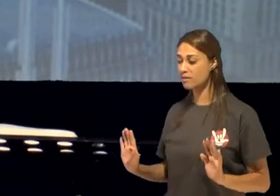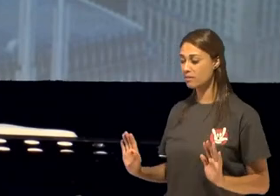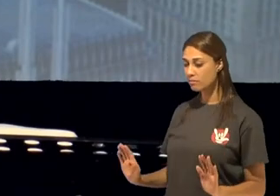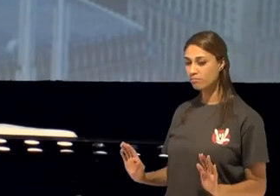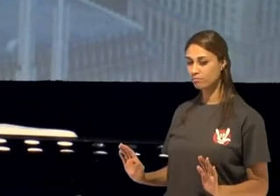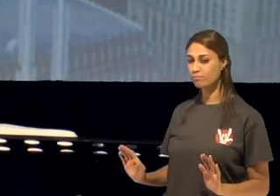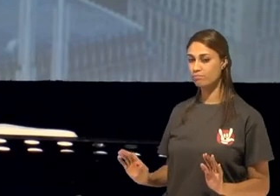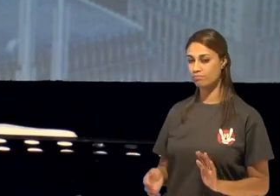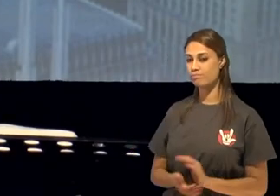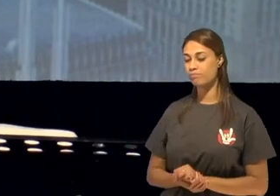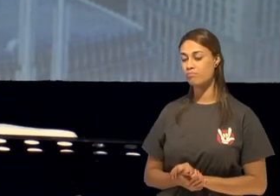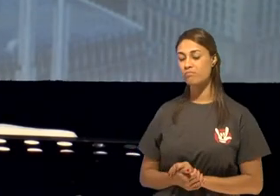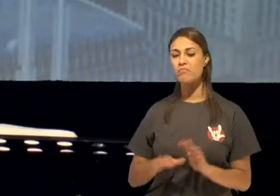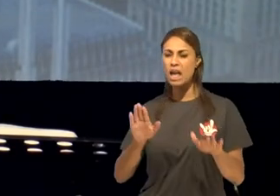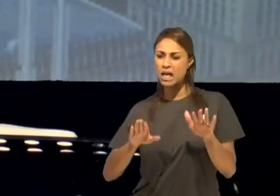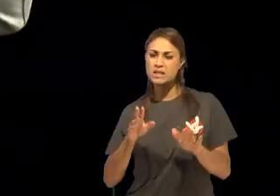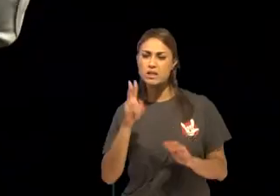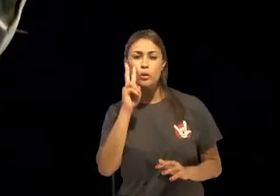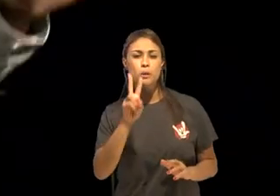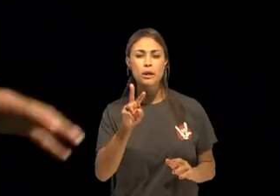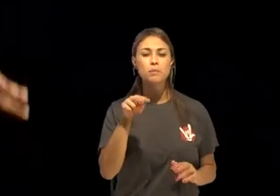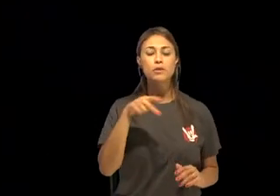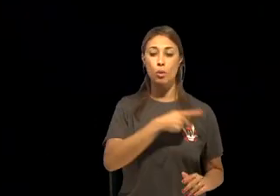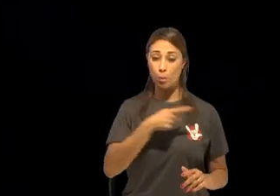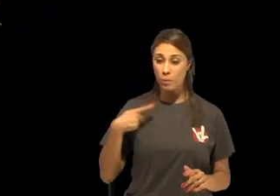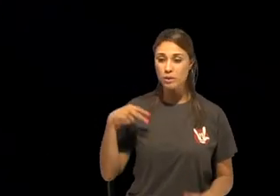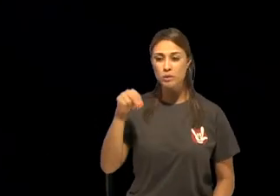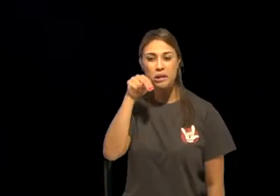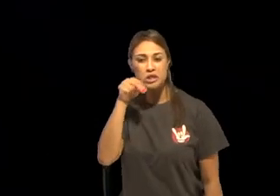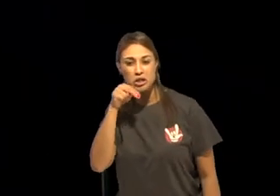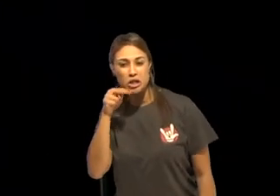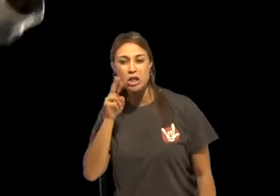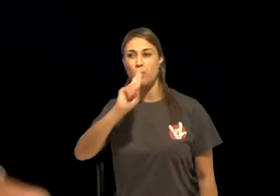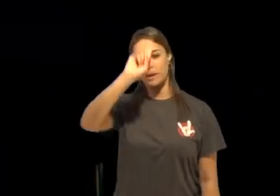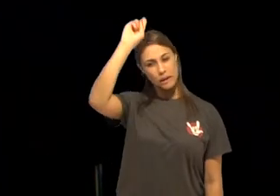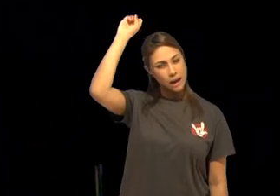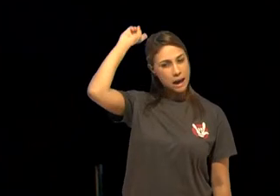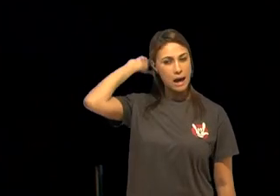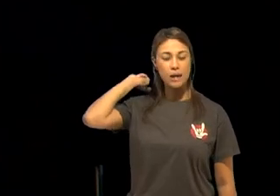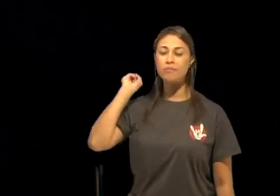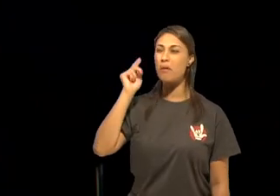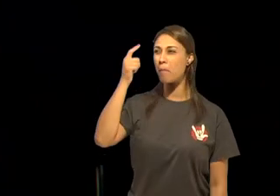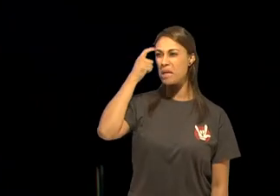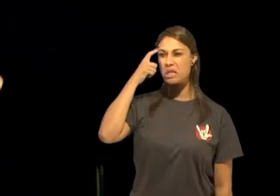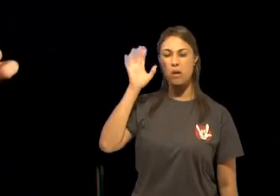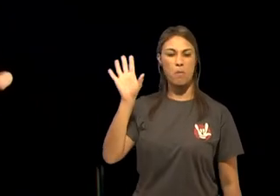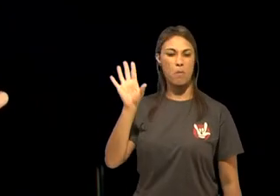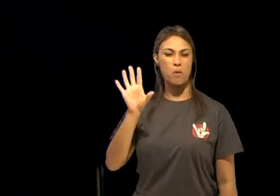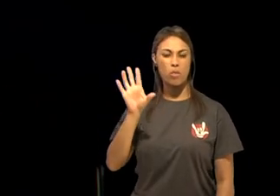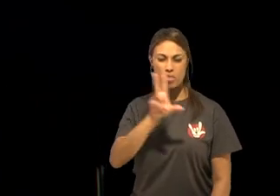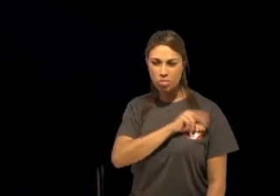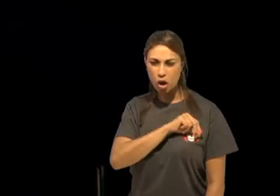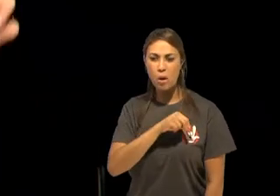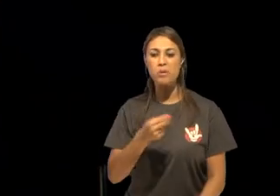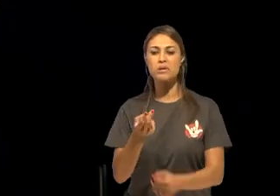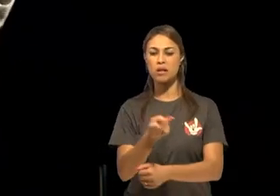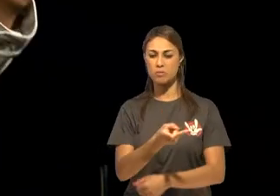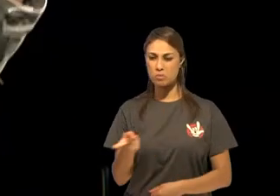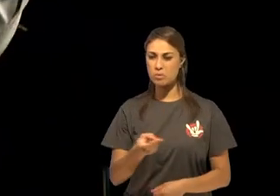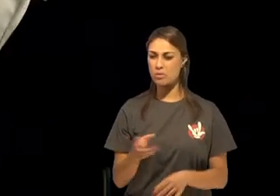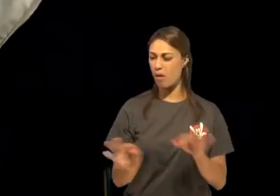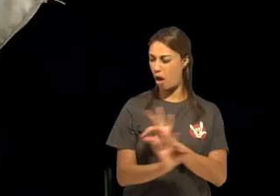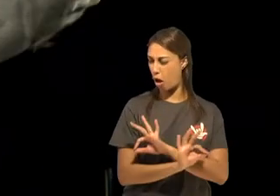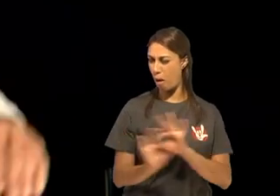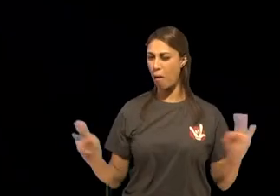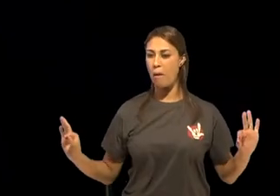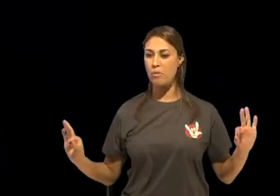Você olha o Ricardo, você olha o meu pai, você fala: mano, esses caras são super-heróis. Não, eles têm os